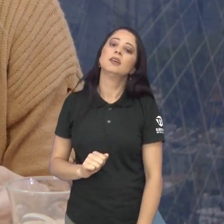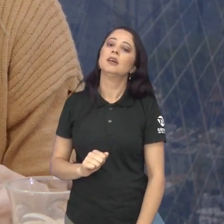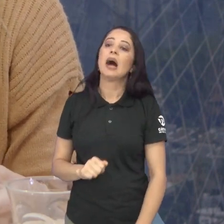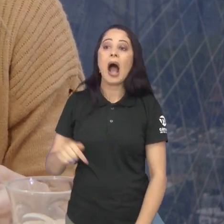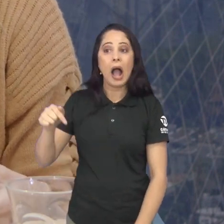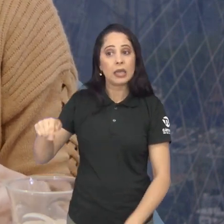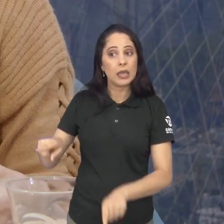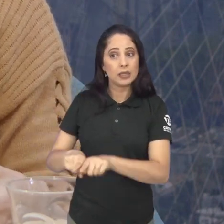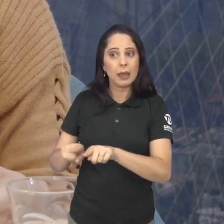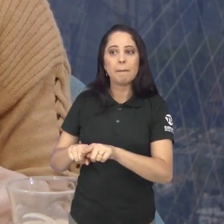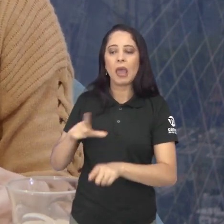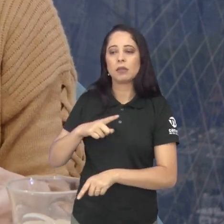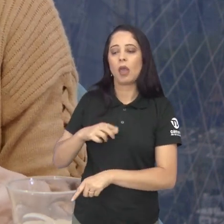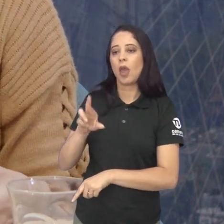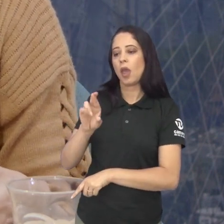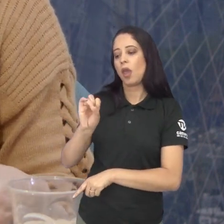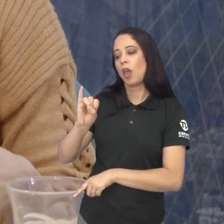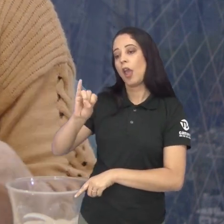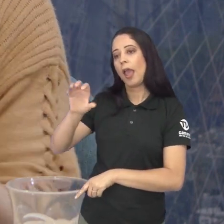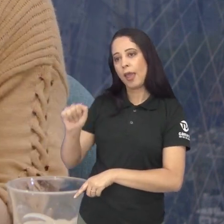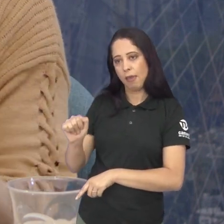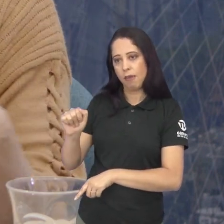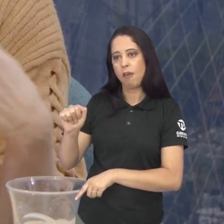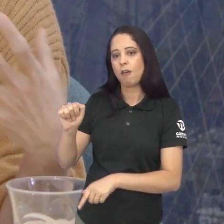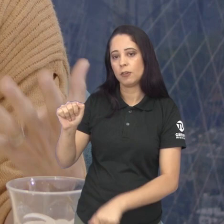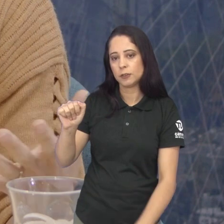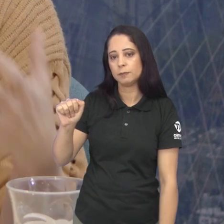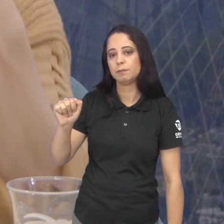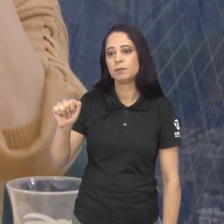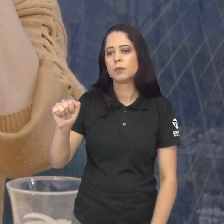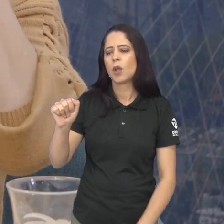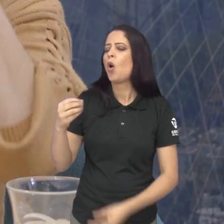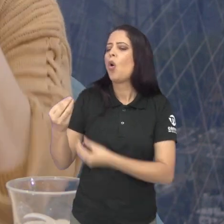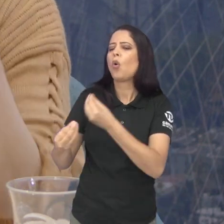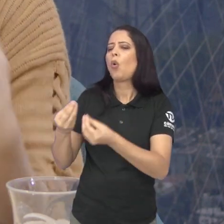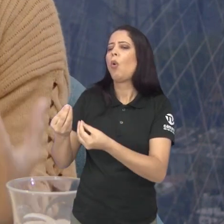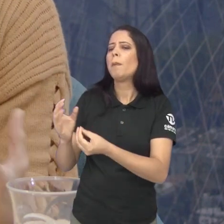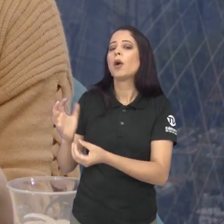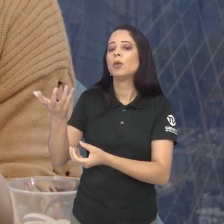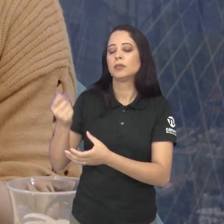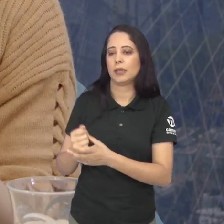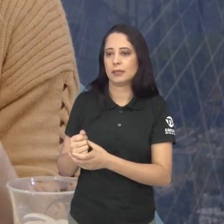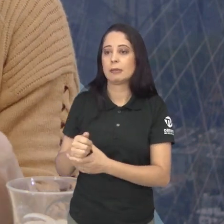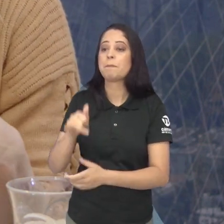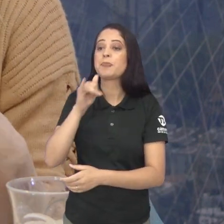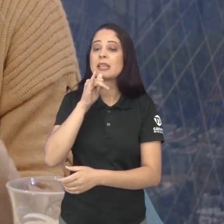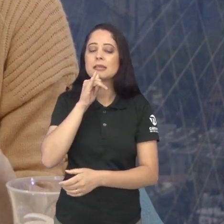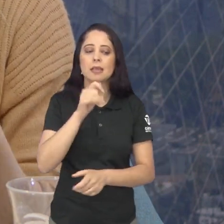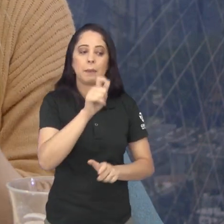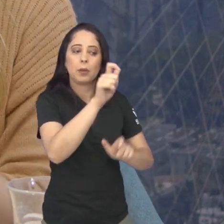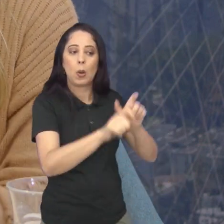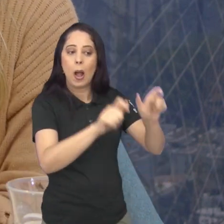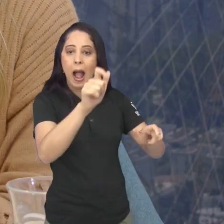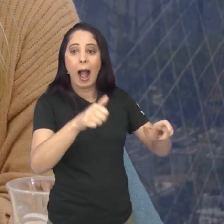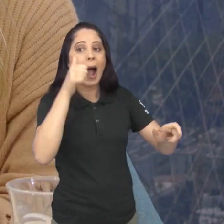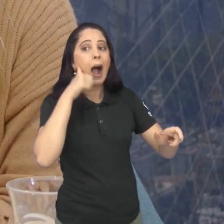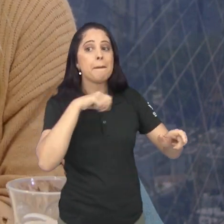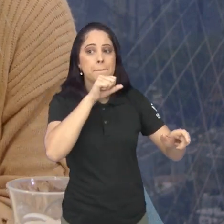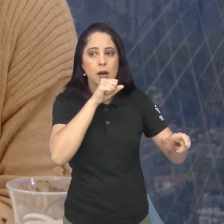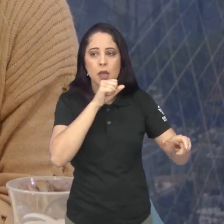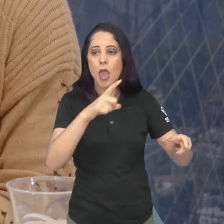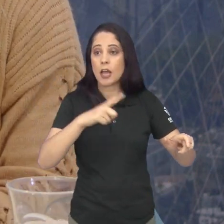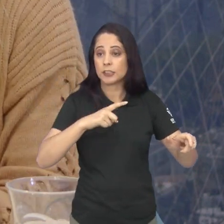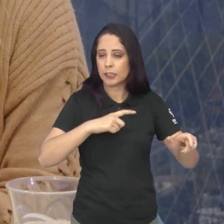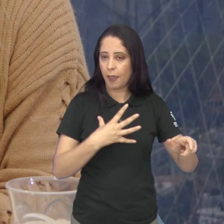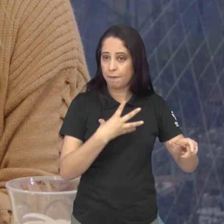a rede integrada de apoio, o RIA, que teoricamente, como que funciona? Qualquer mãe que tem uma criança autista, que